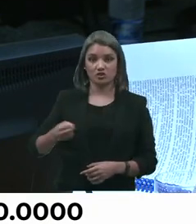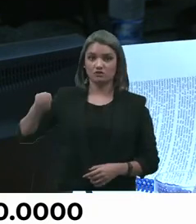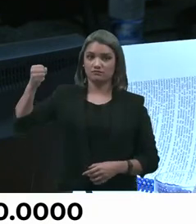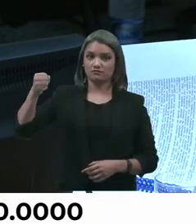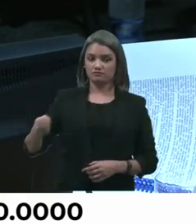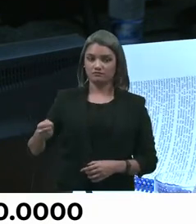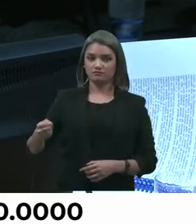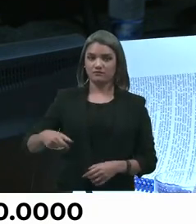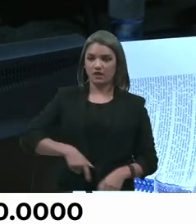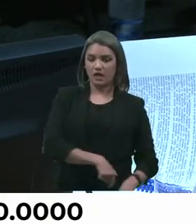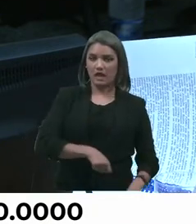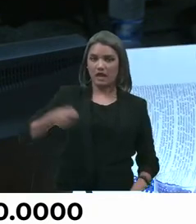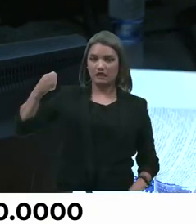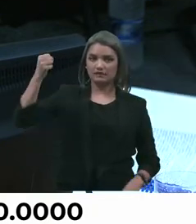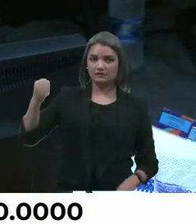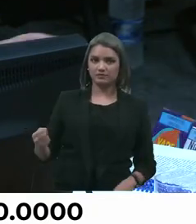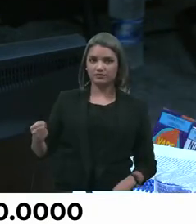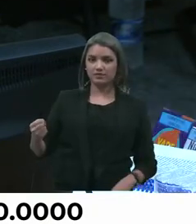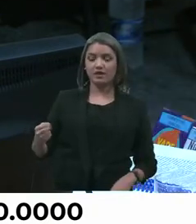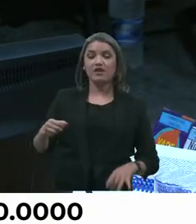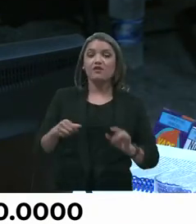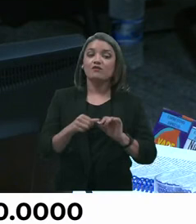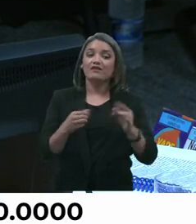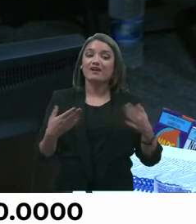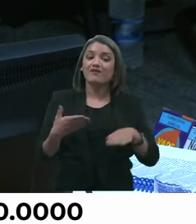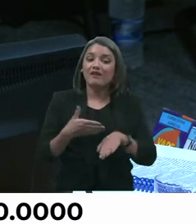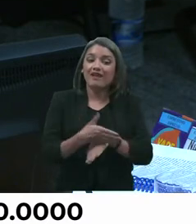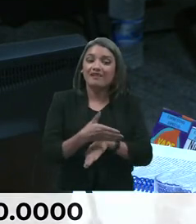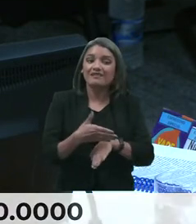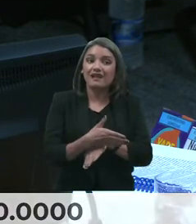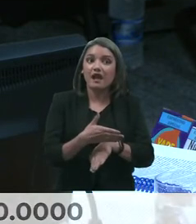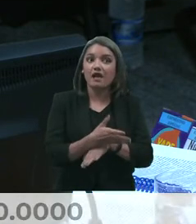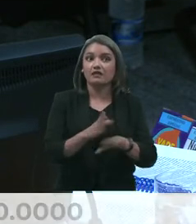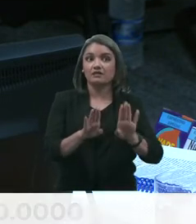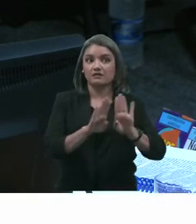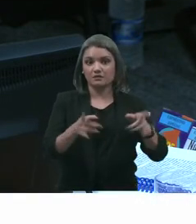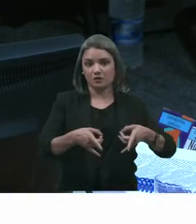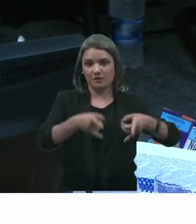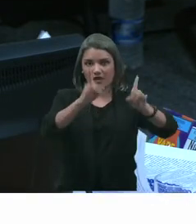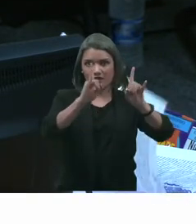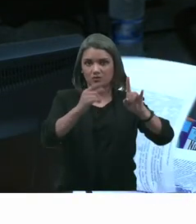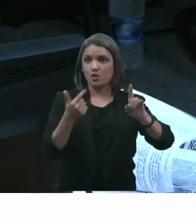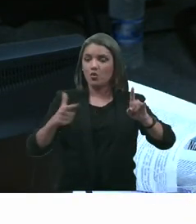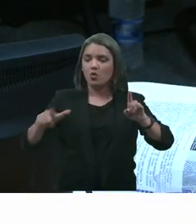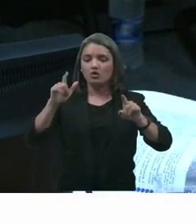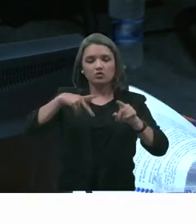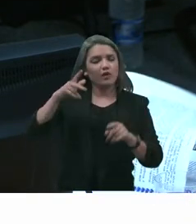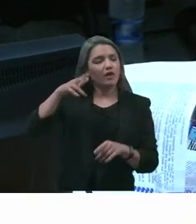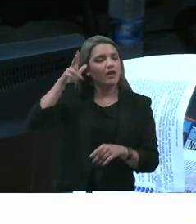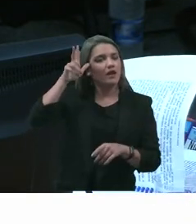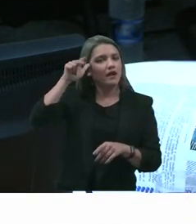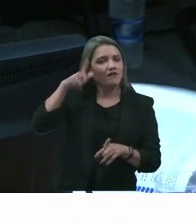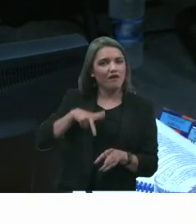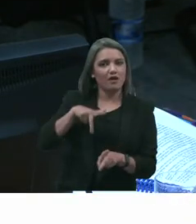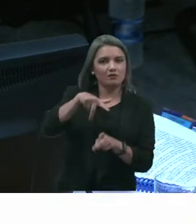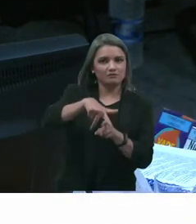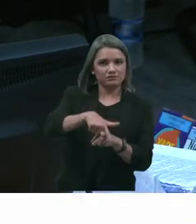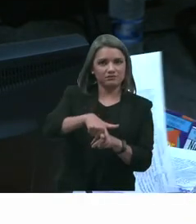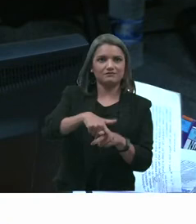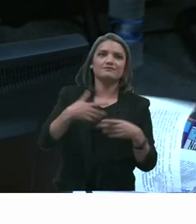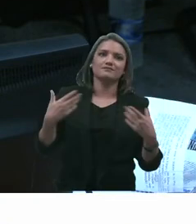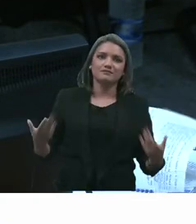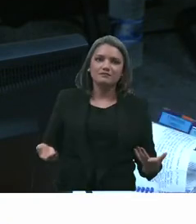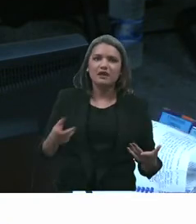entrada do prédio do fórum. E foi por aí, apresentando as contradições, o voto é muito